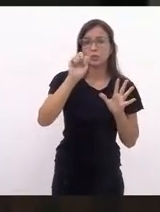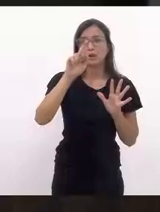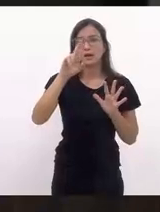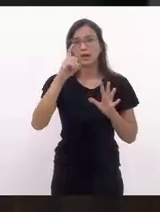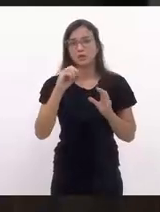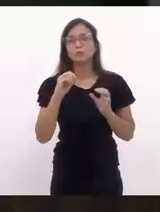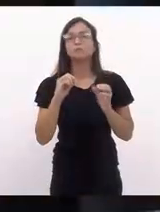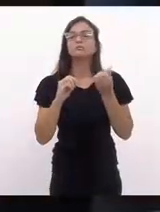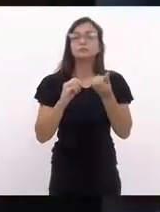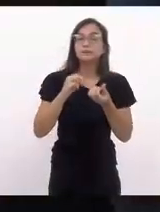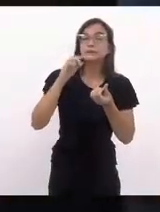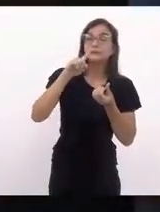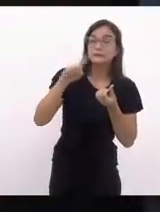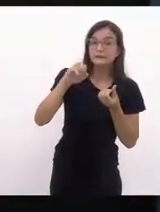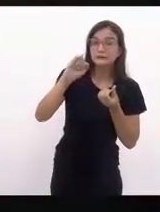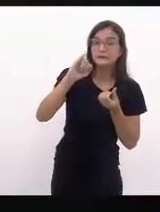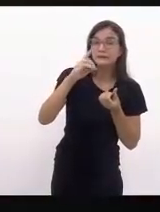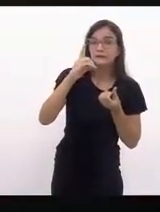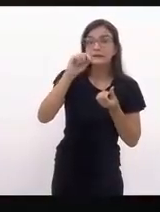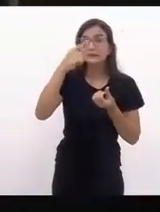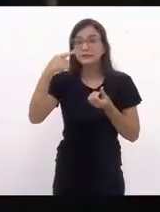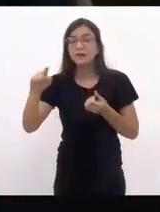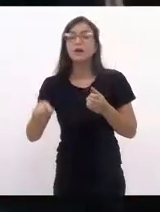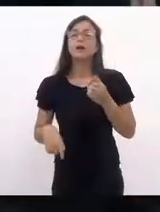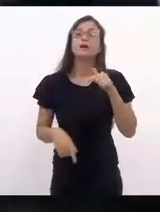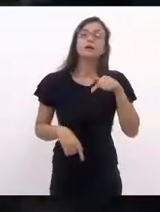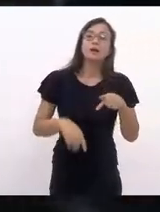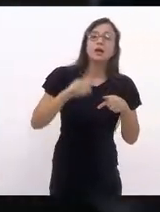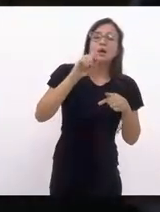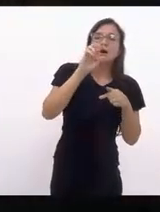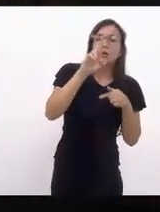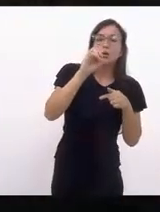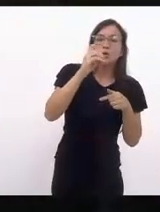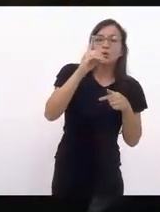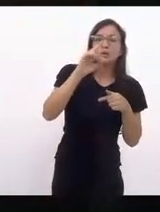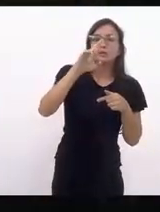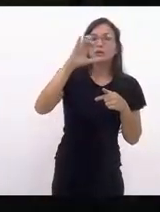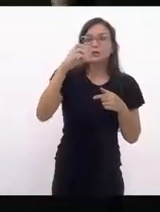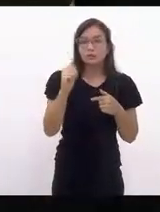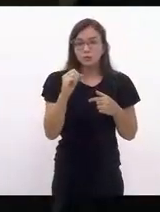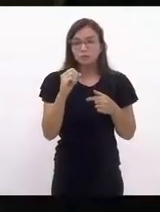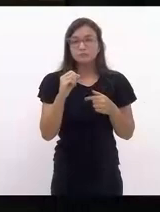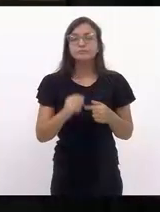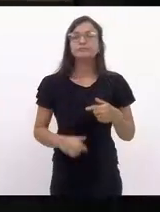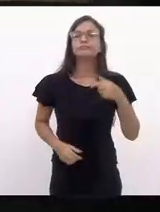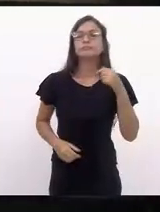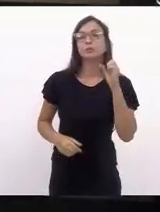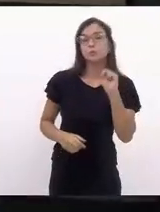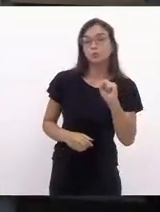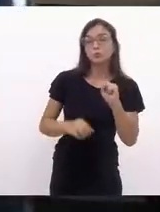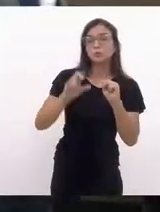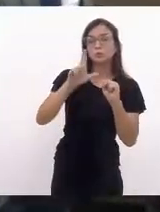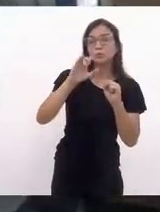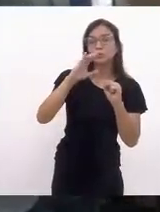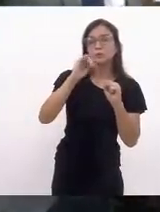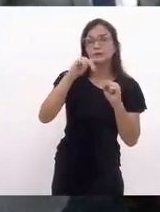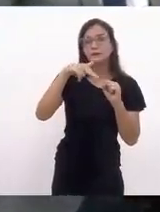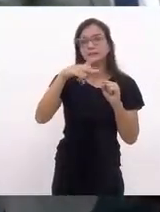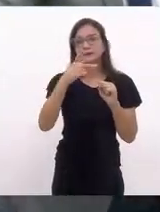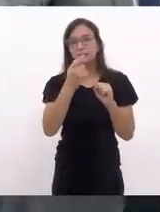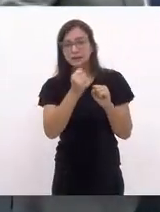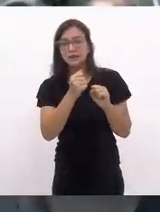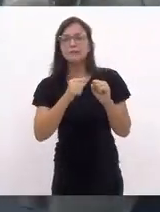aceitam Rodrigo Amorim Lucinha Samuel Eliomar